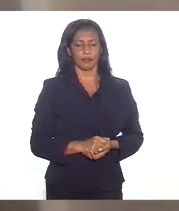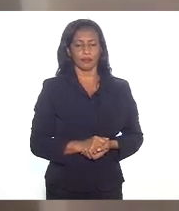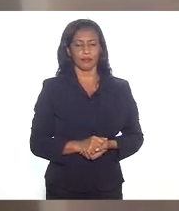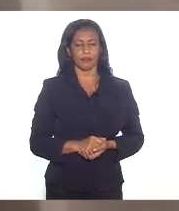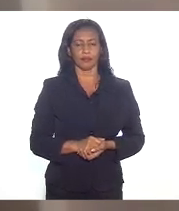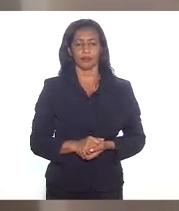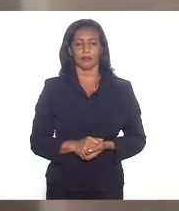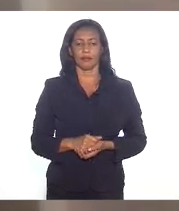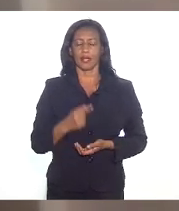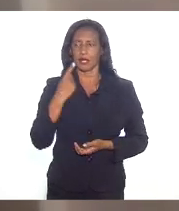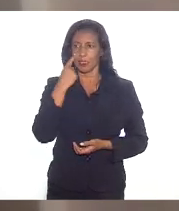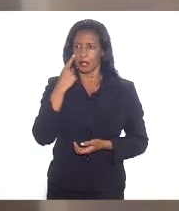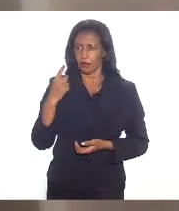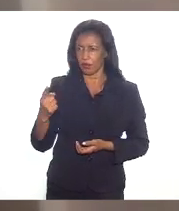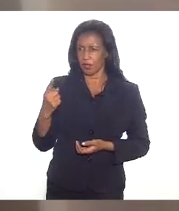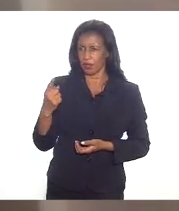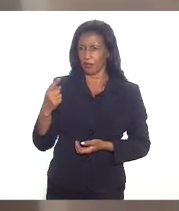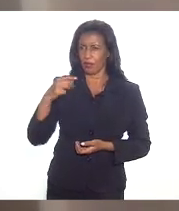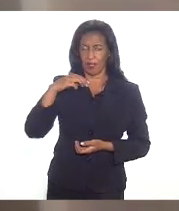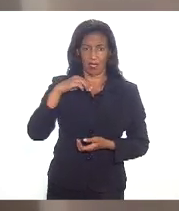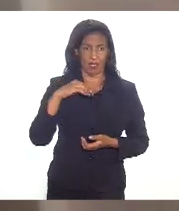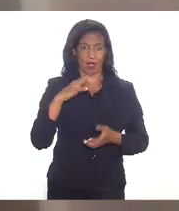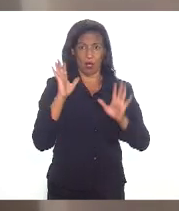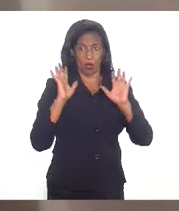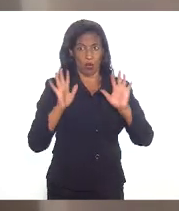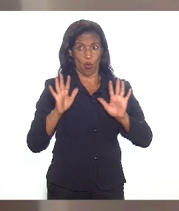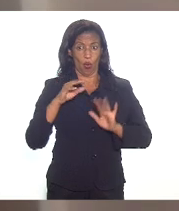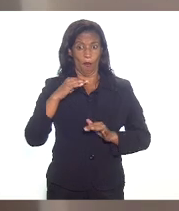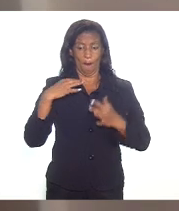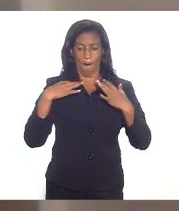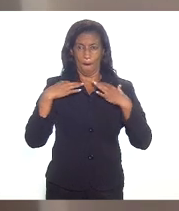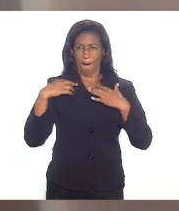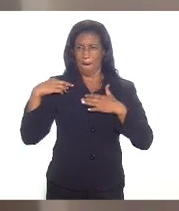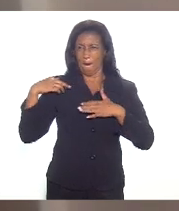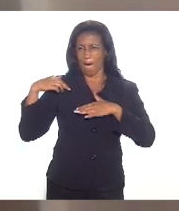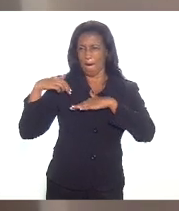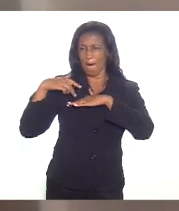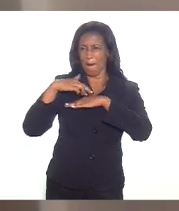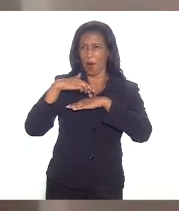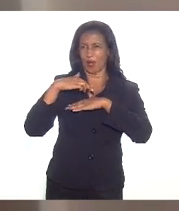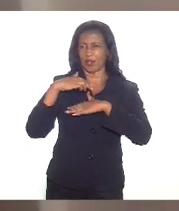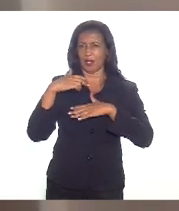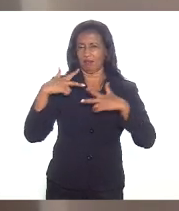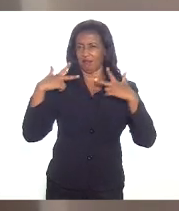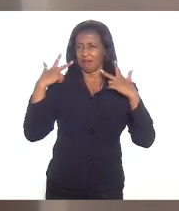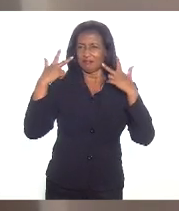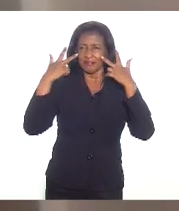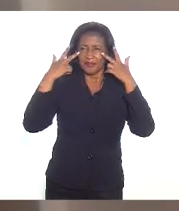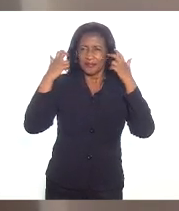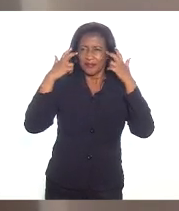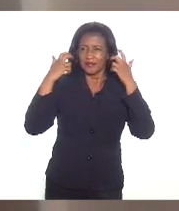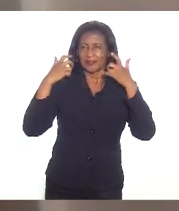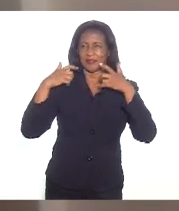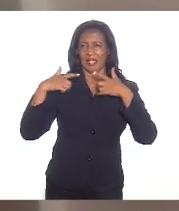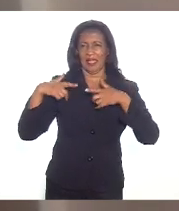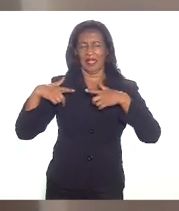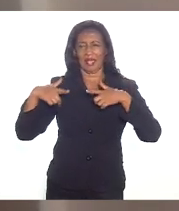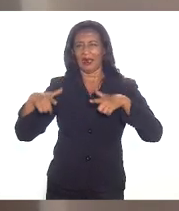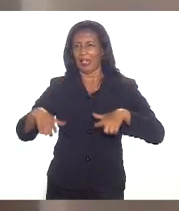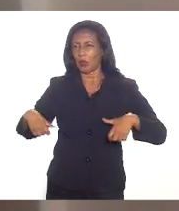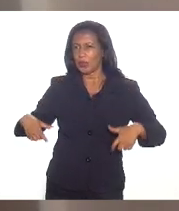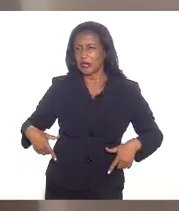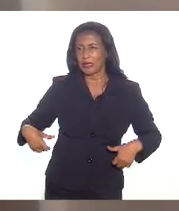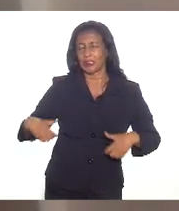E você for ver, por exemplo, a Moda Íntima tem 8 mil empregos formais, fora uns 12 mil informais. A Metal Mecânica